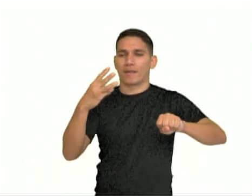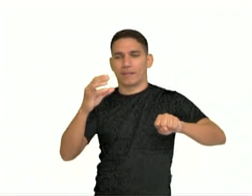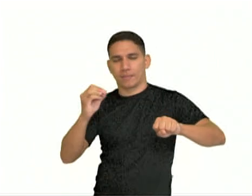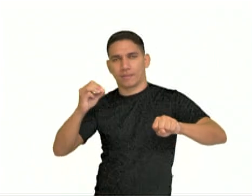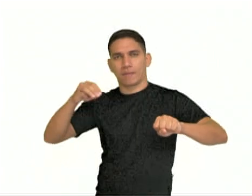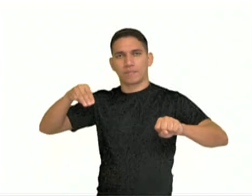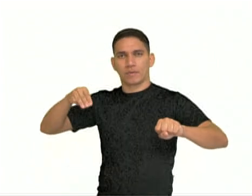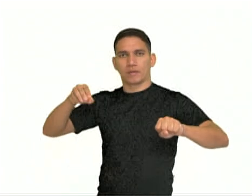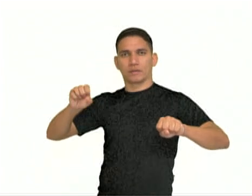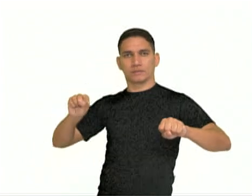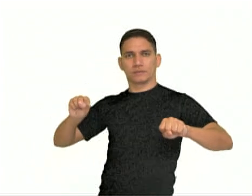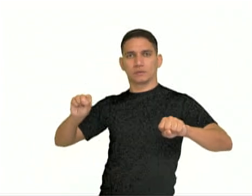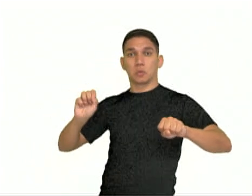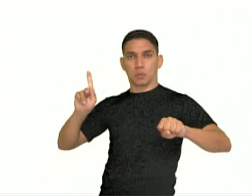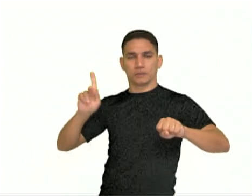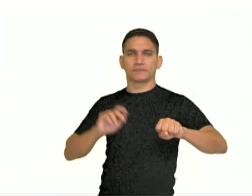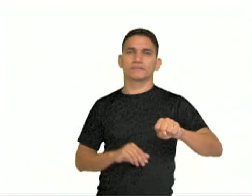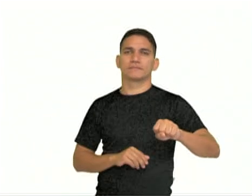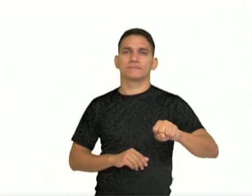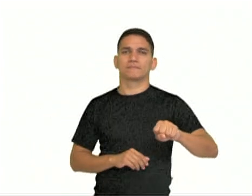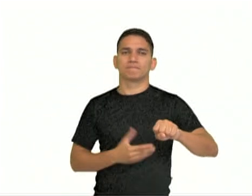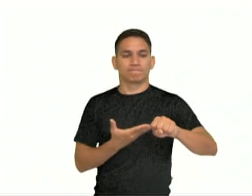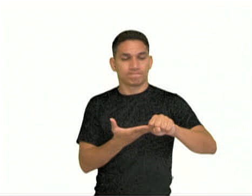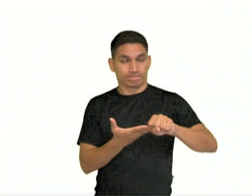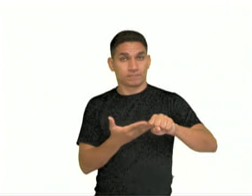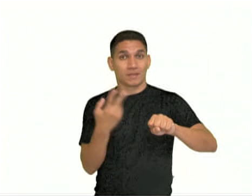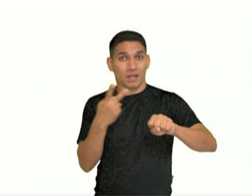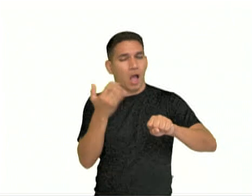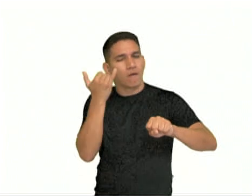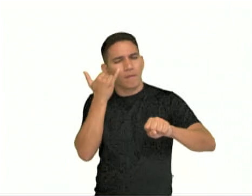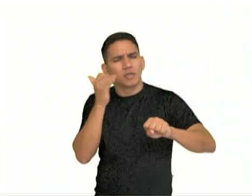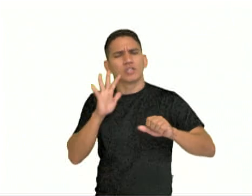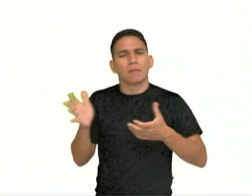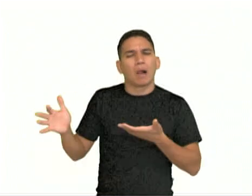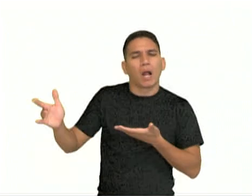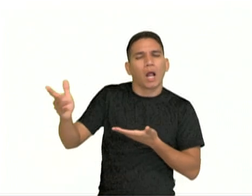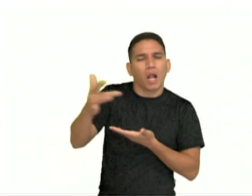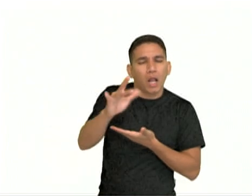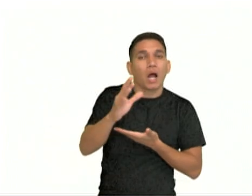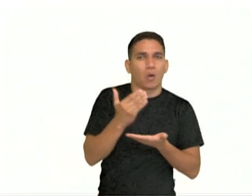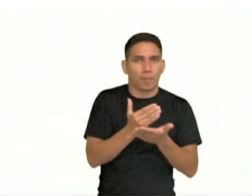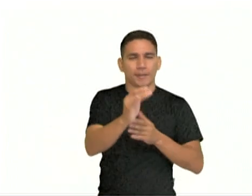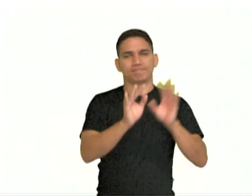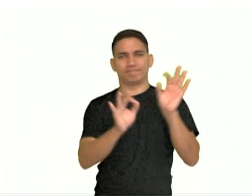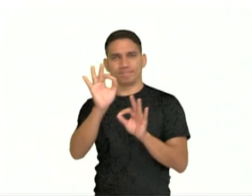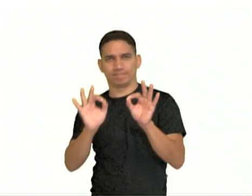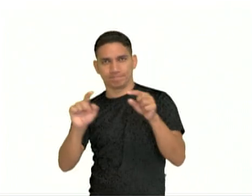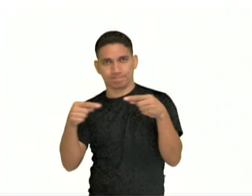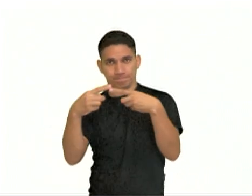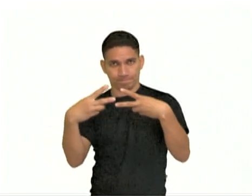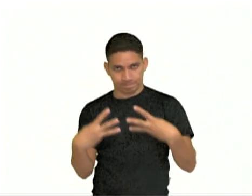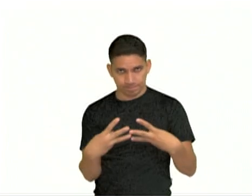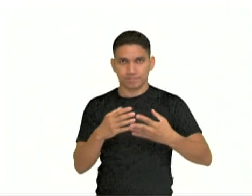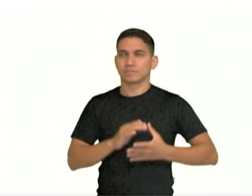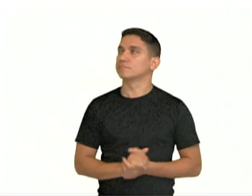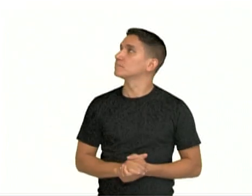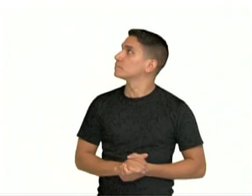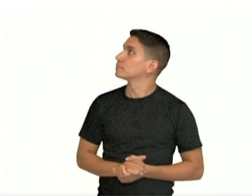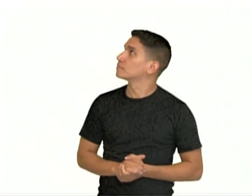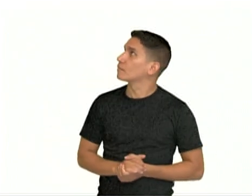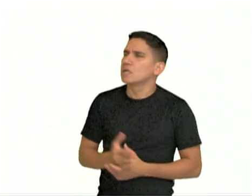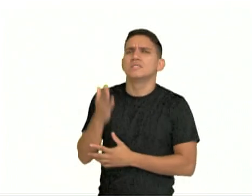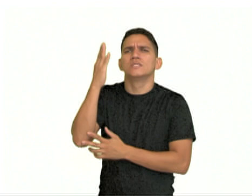por segundo, certo? Com essas informações, vamos aos trabalhos. Bem,